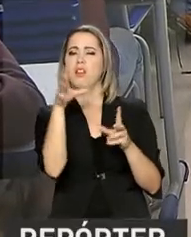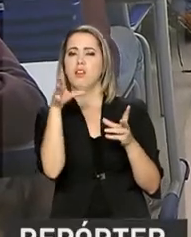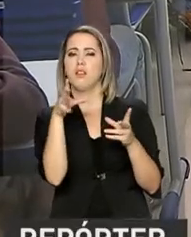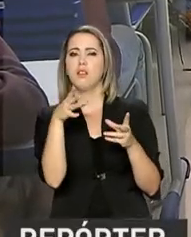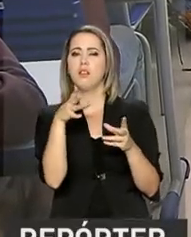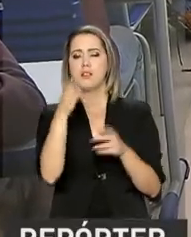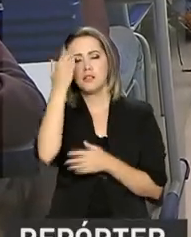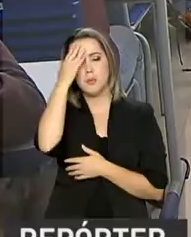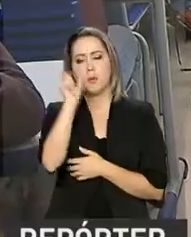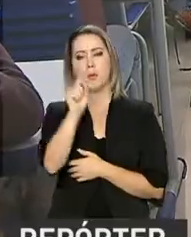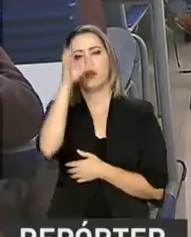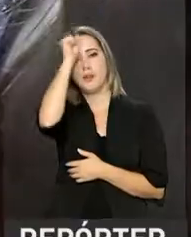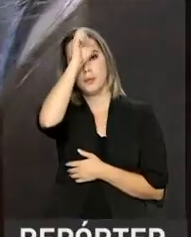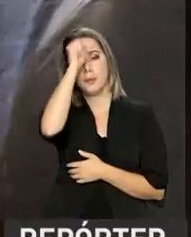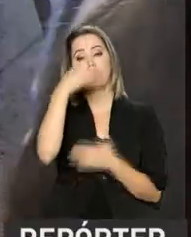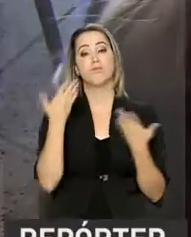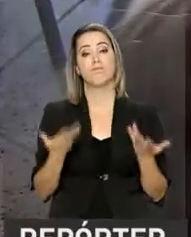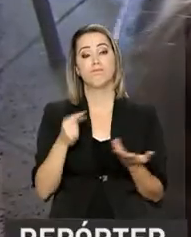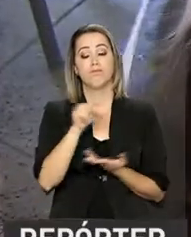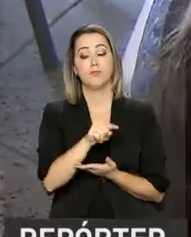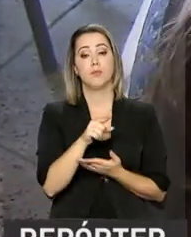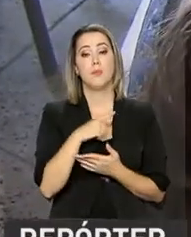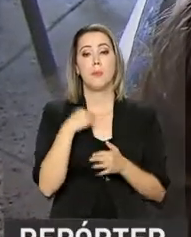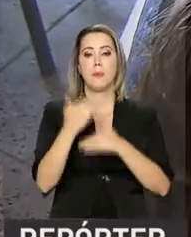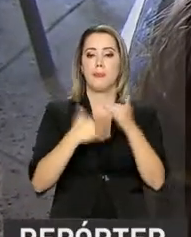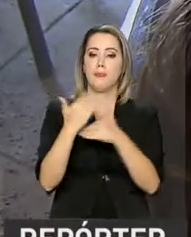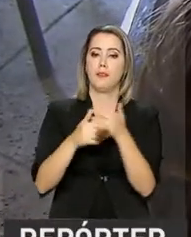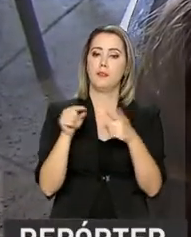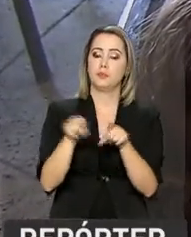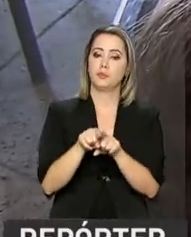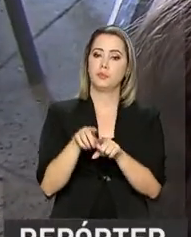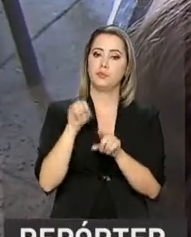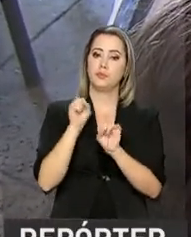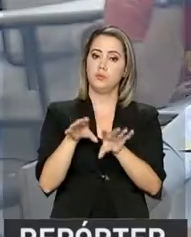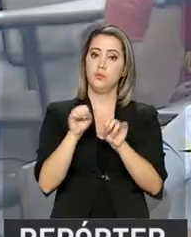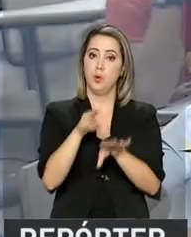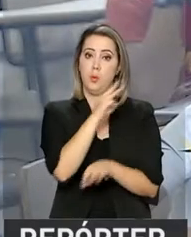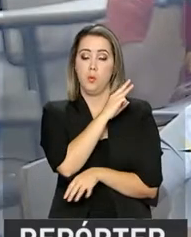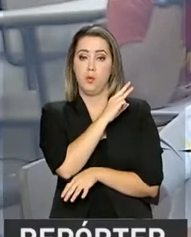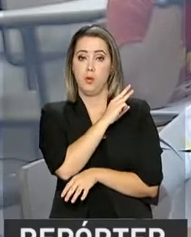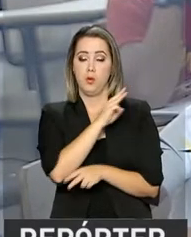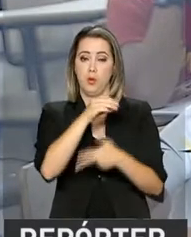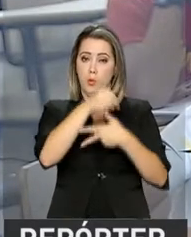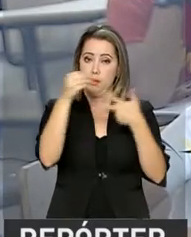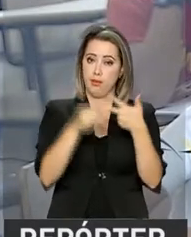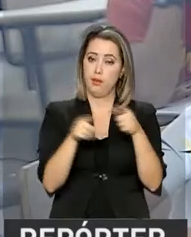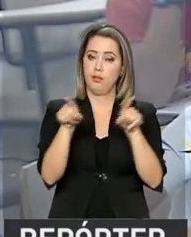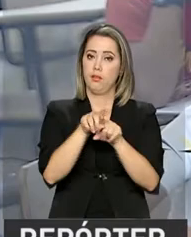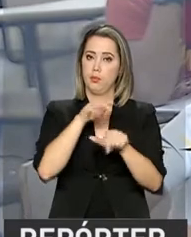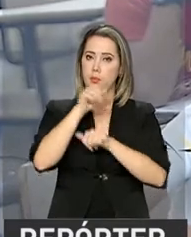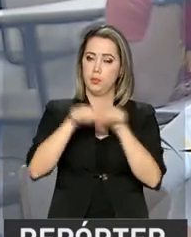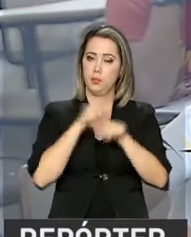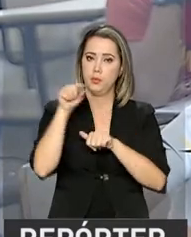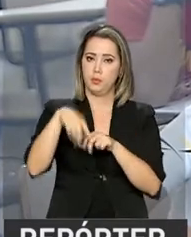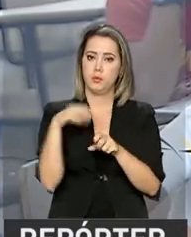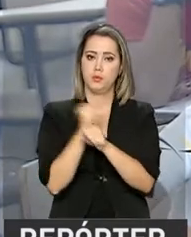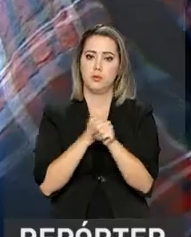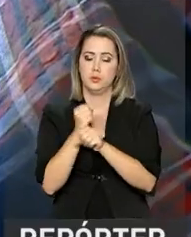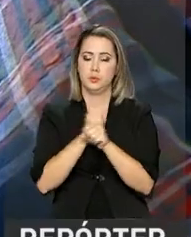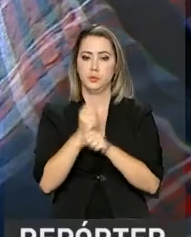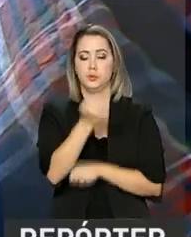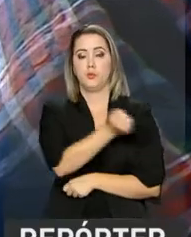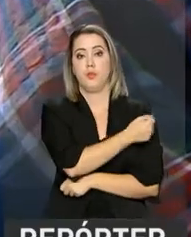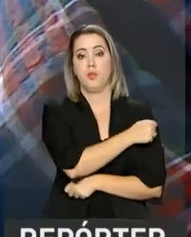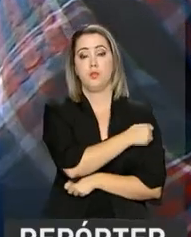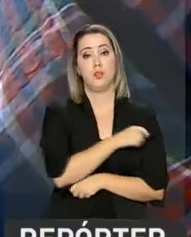na educação ocorreram também no Exame Nacional do Ensino Médio, o Enem. A partir desse ano, os